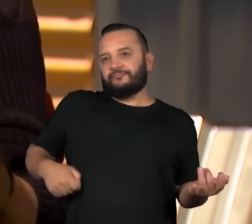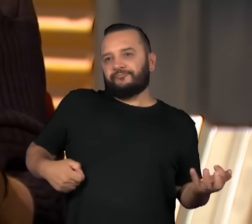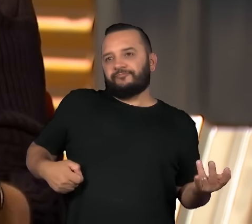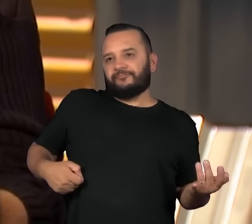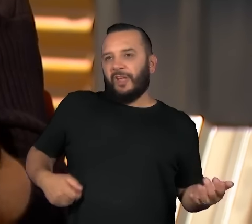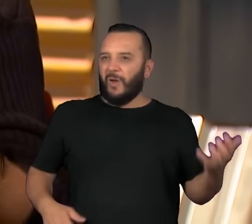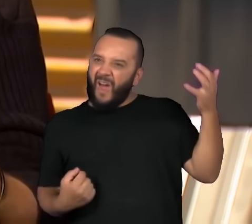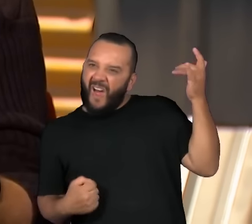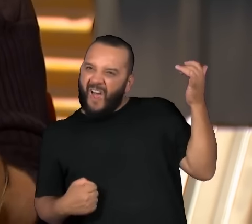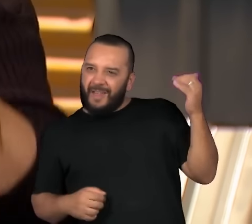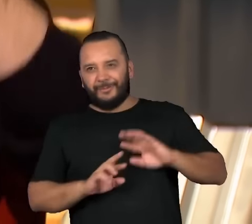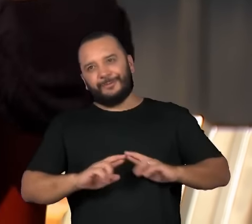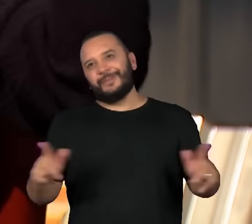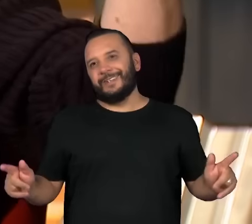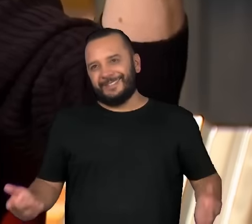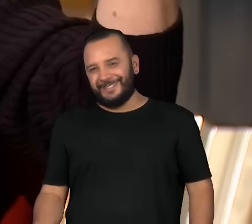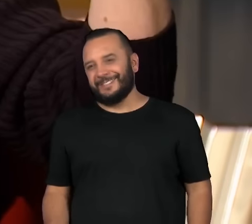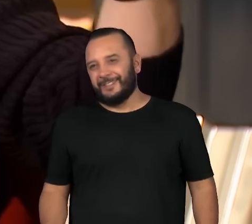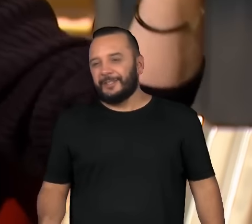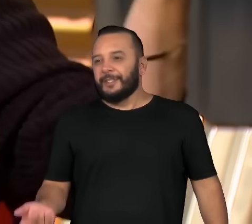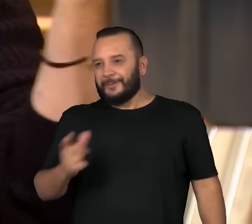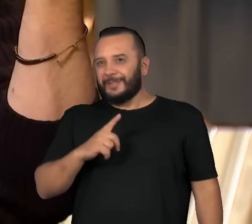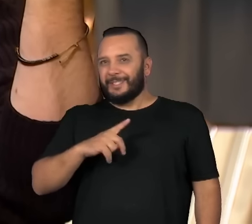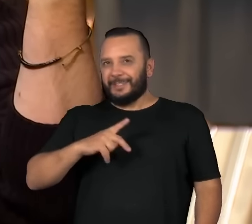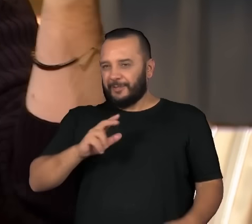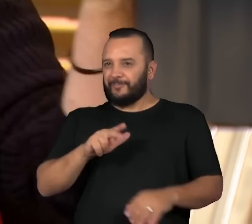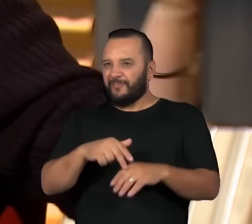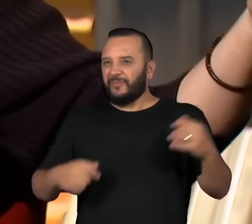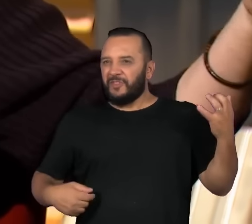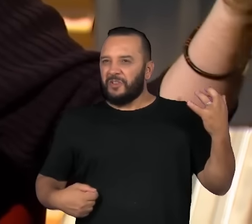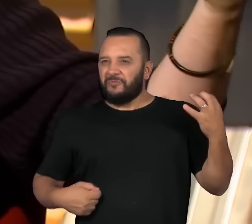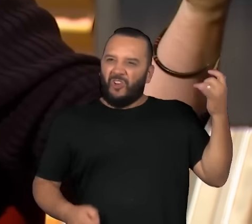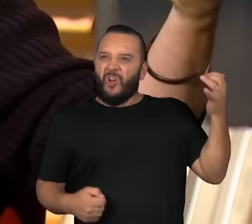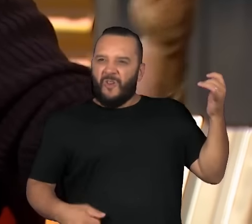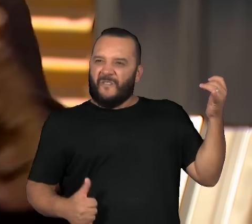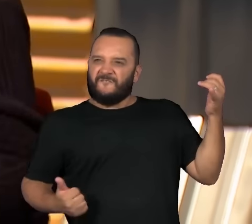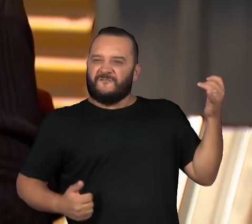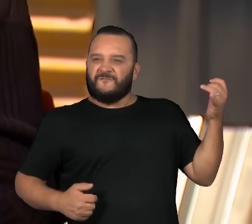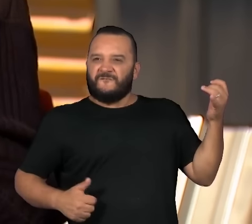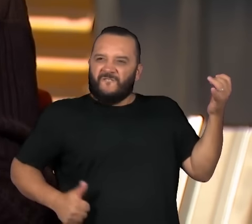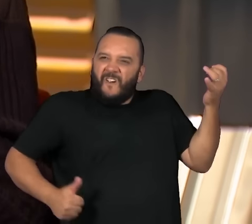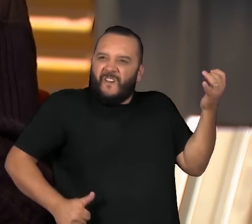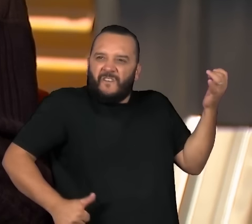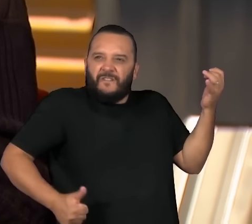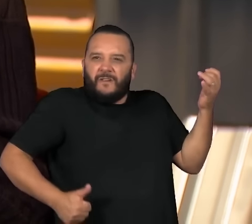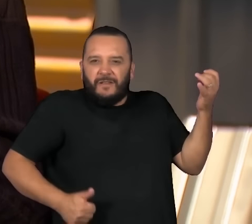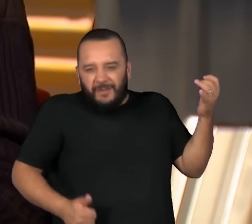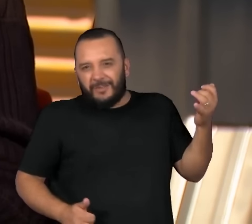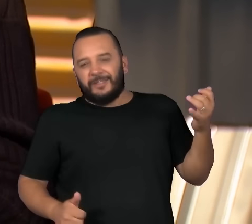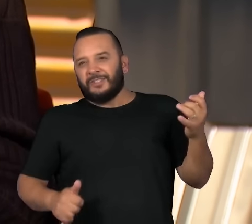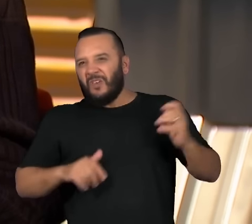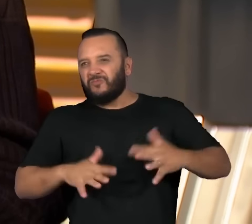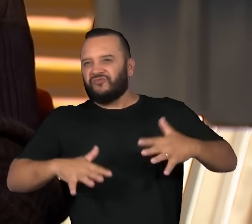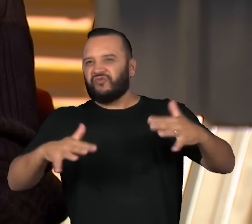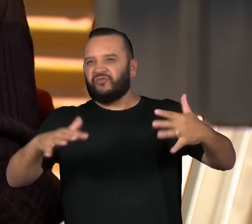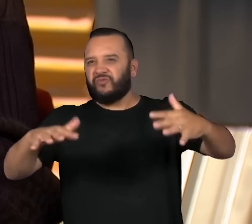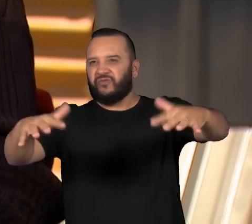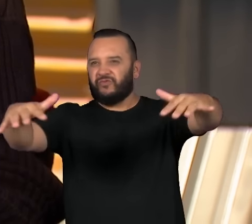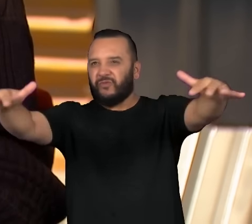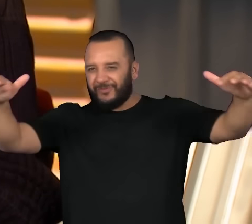num palco e, com toda aquela estrutura, você dá um acorde, mano, um som absurdo, assim, cara, é